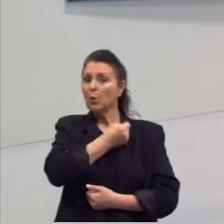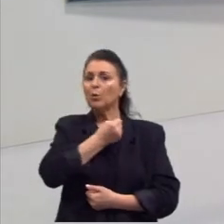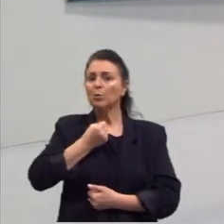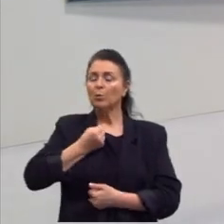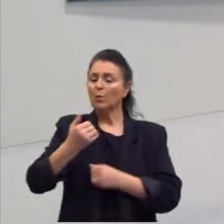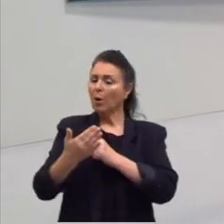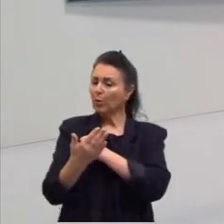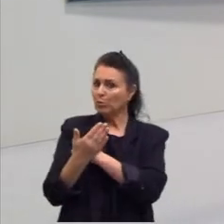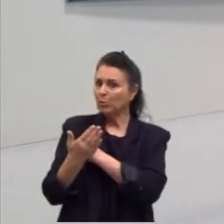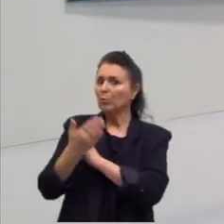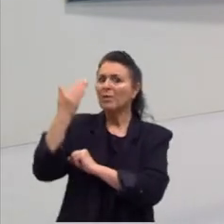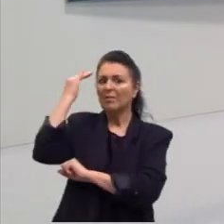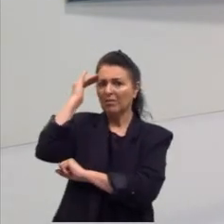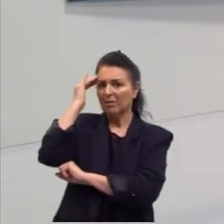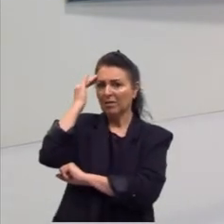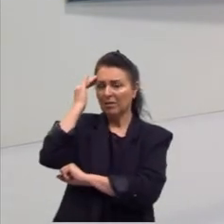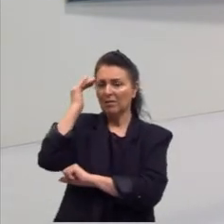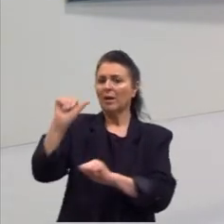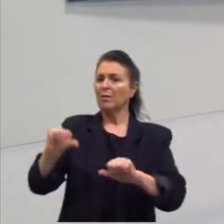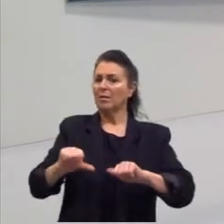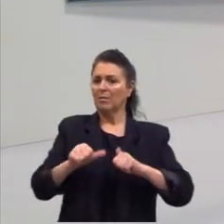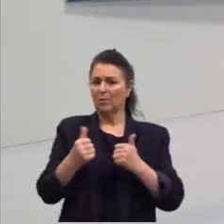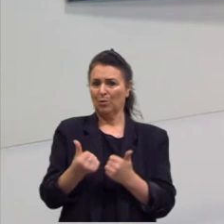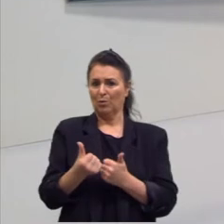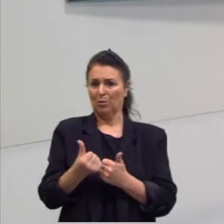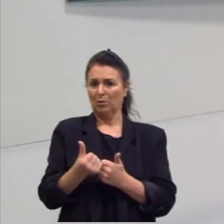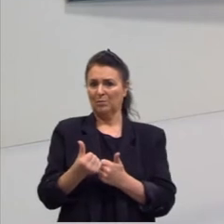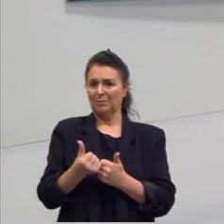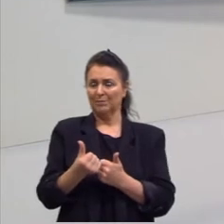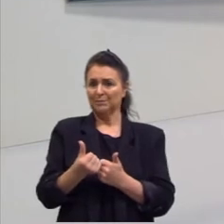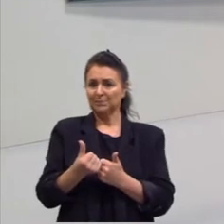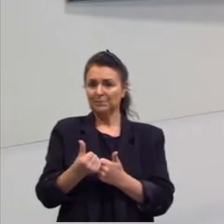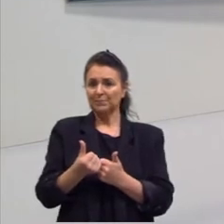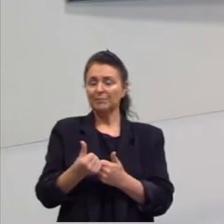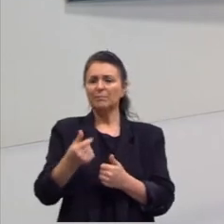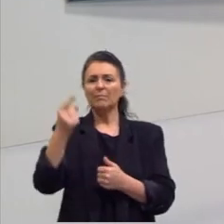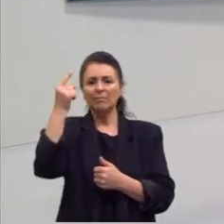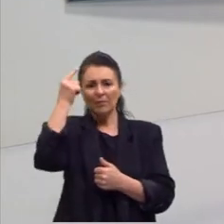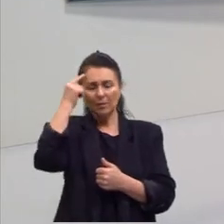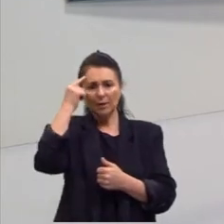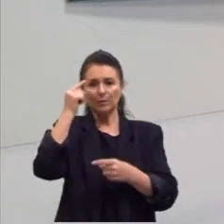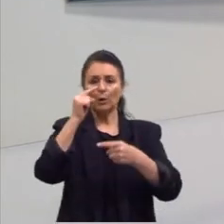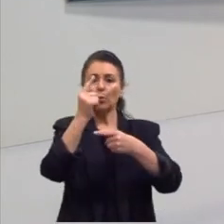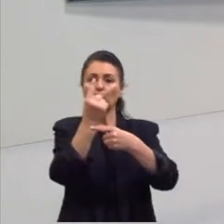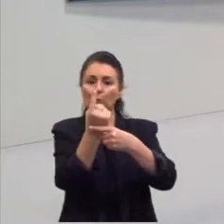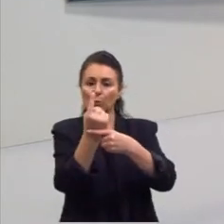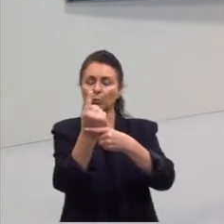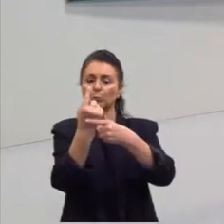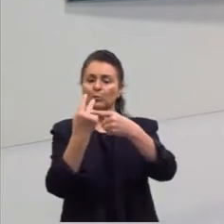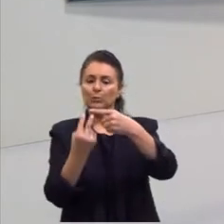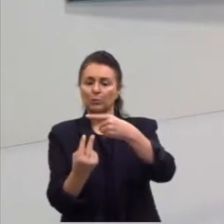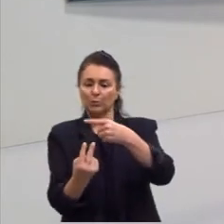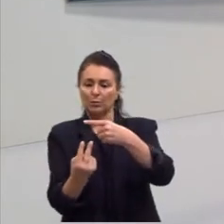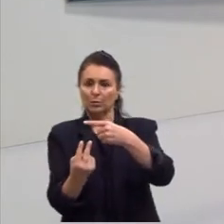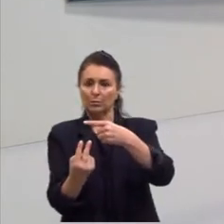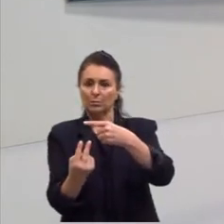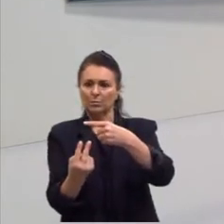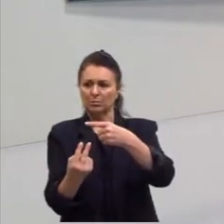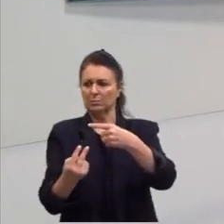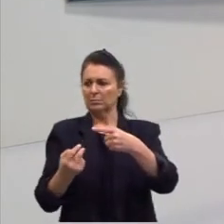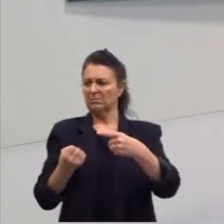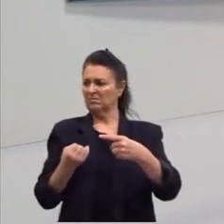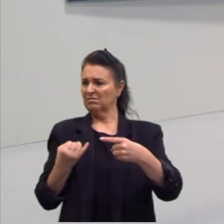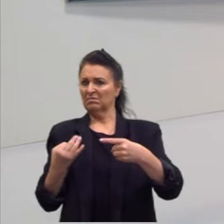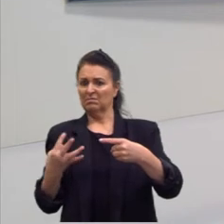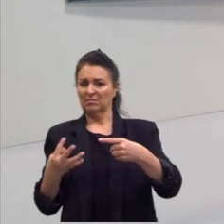eles ajudam a gente a entender Às vezes quando a gente não lembra pensei assim né 1 / 2 qual é o